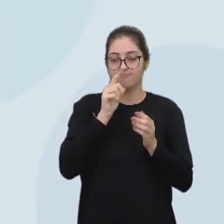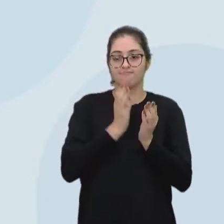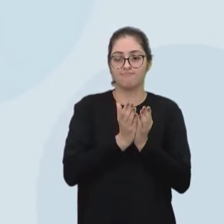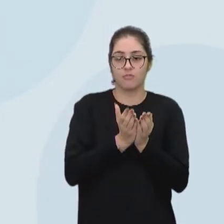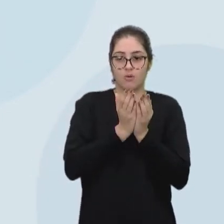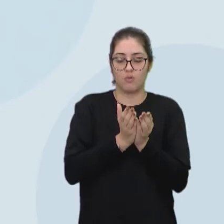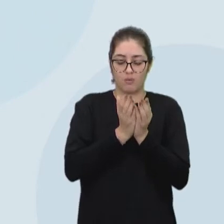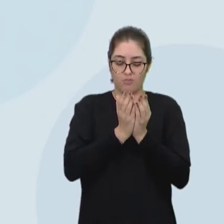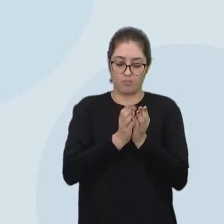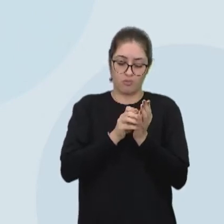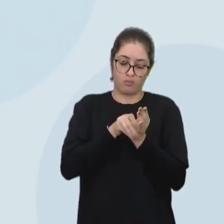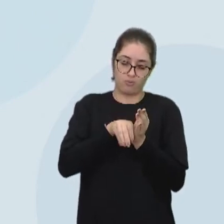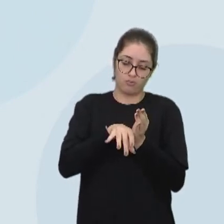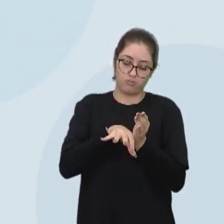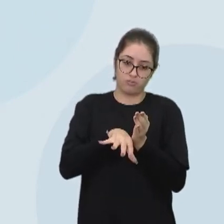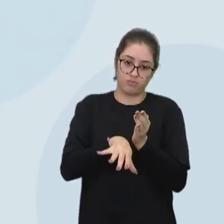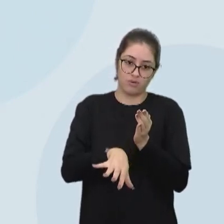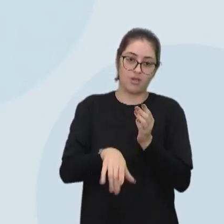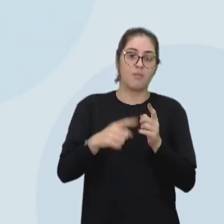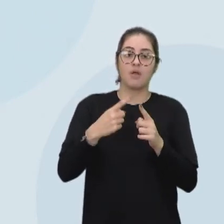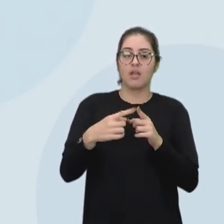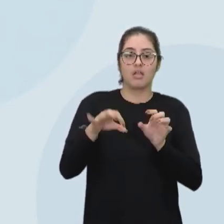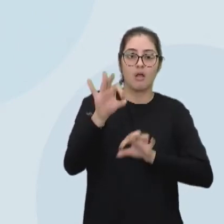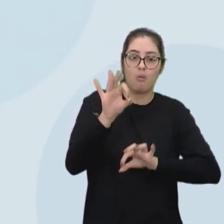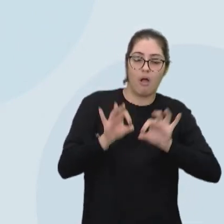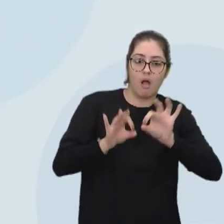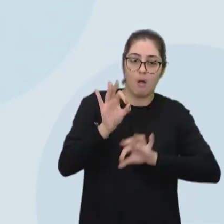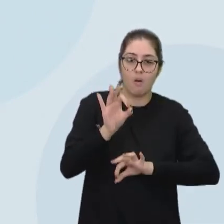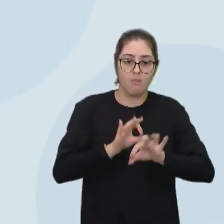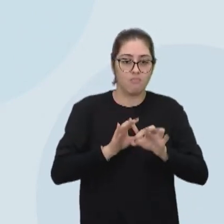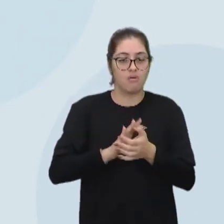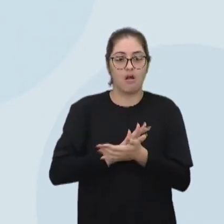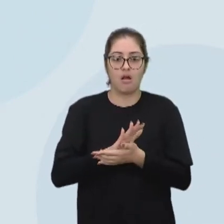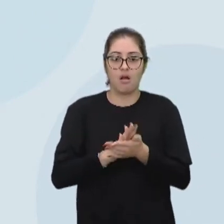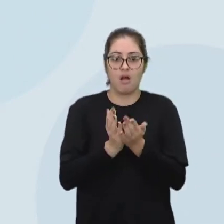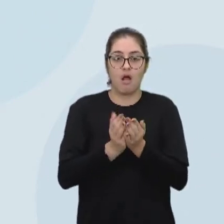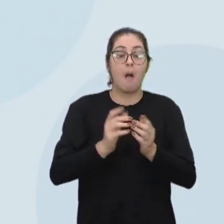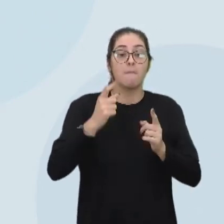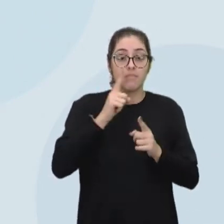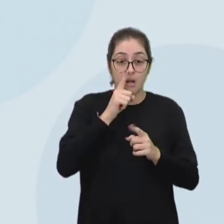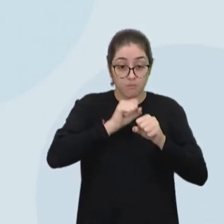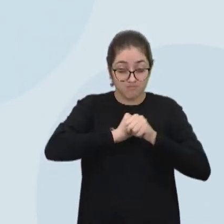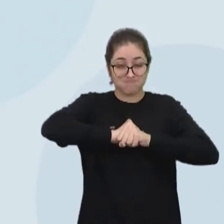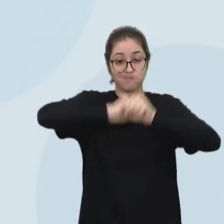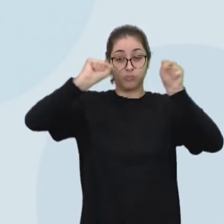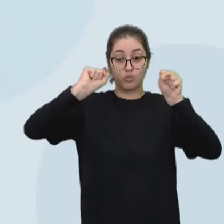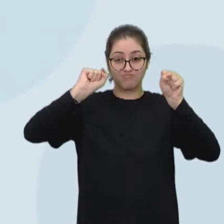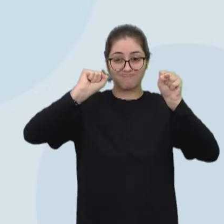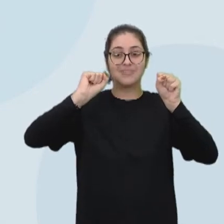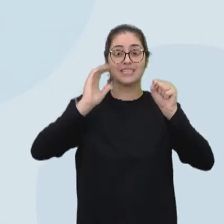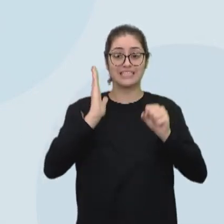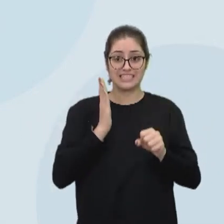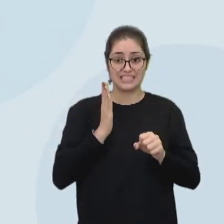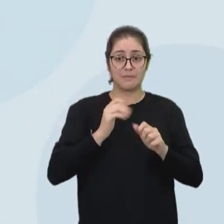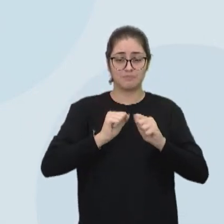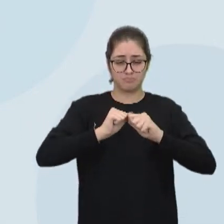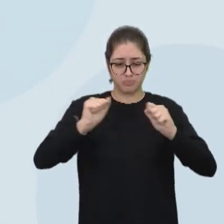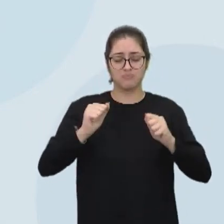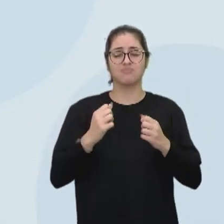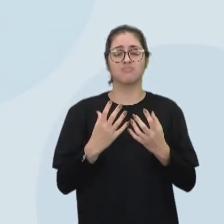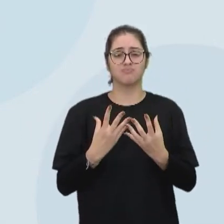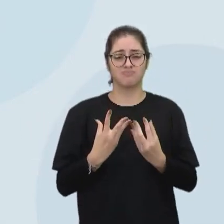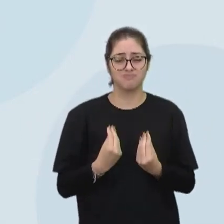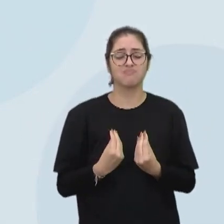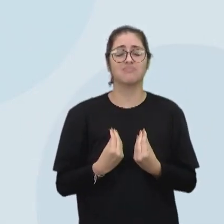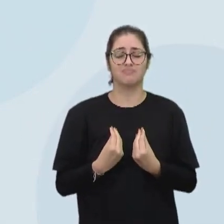acaba vazando aí por falta até de manutenção, ocasionando até explosões, como já aconteceu aí várias vezes, né?